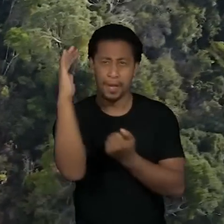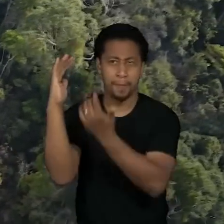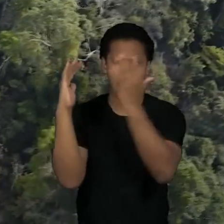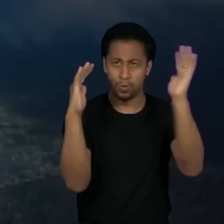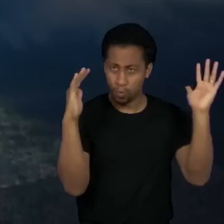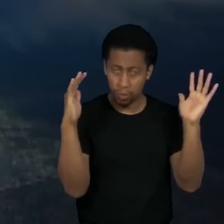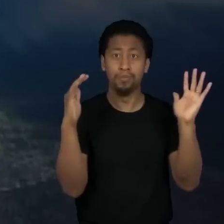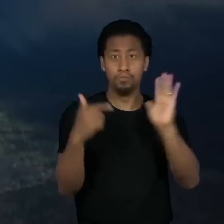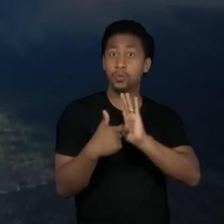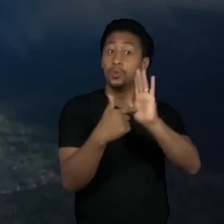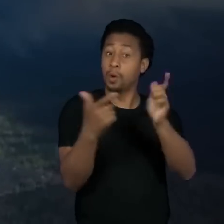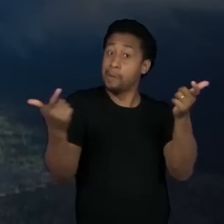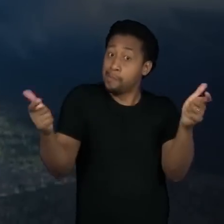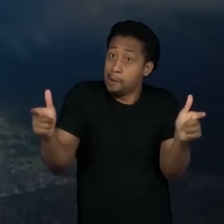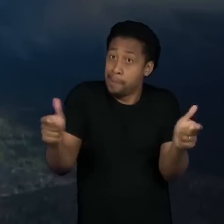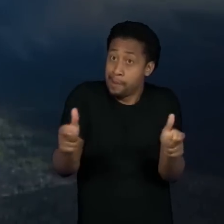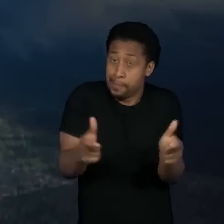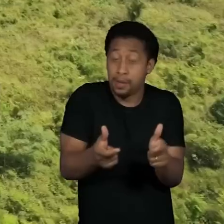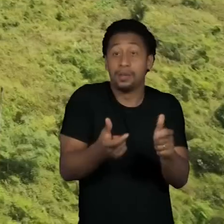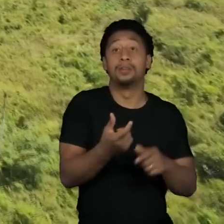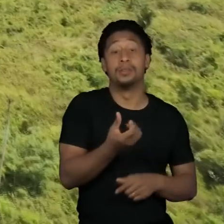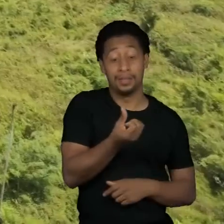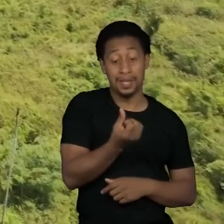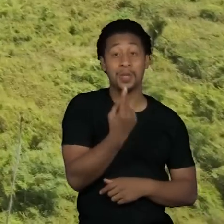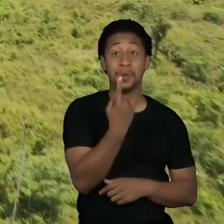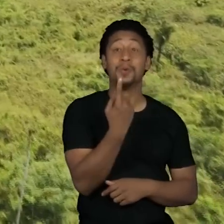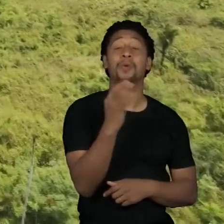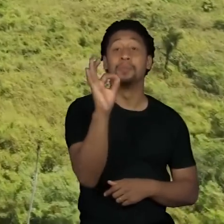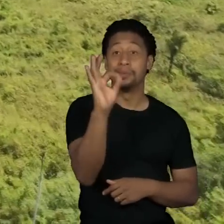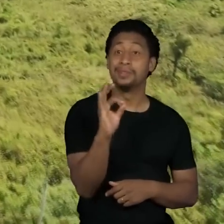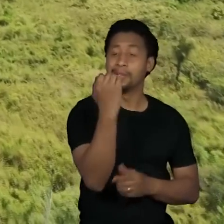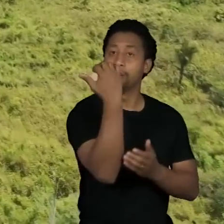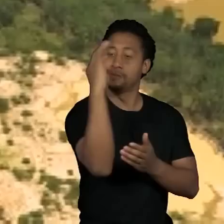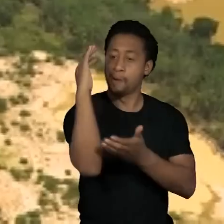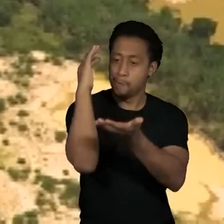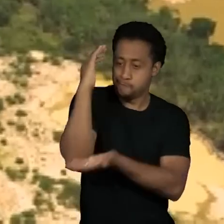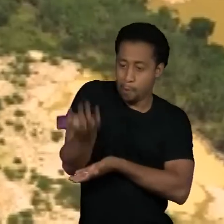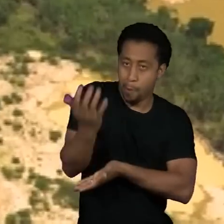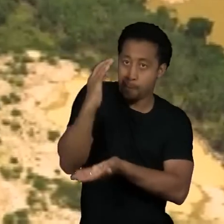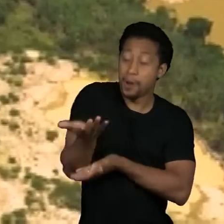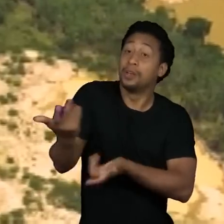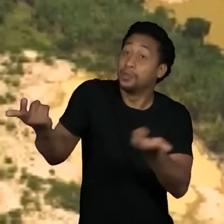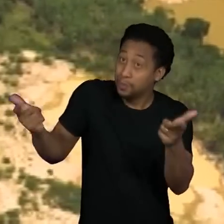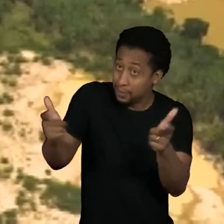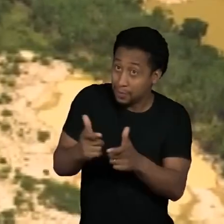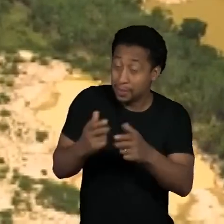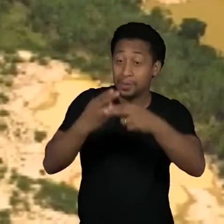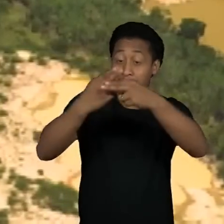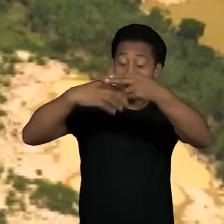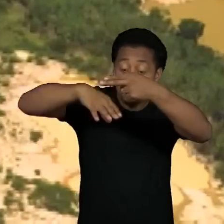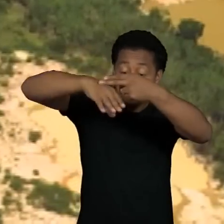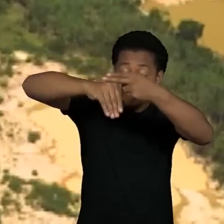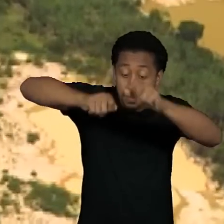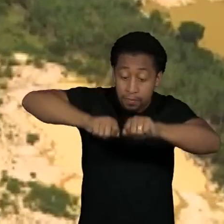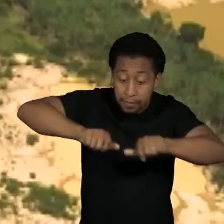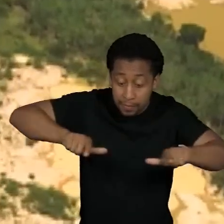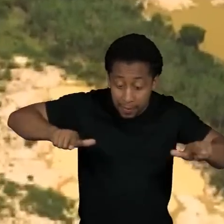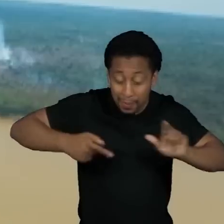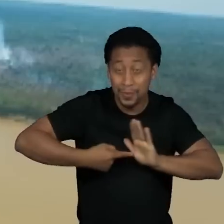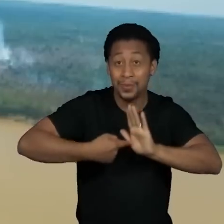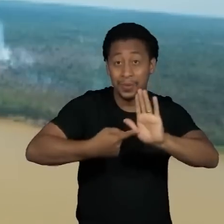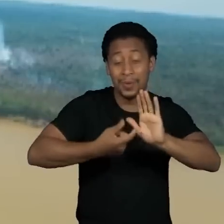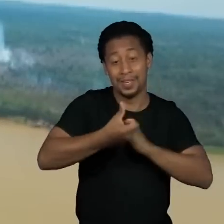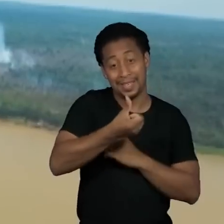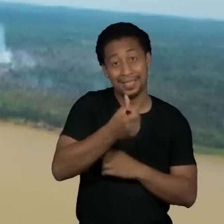em janeiro, aponta o Instituto Nacional de Pesquisas Espaciais. A área sob alerta foi de 167